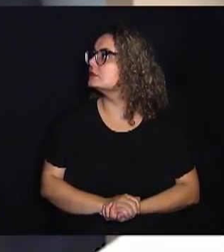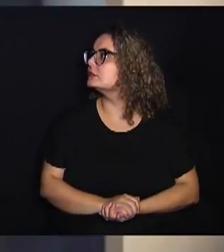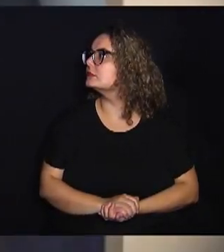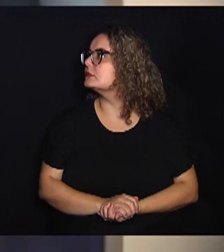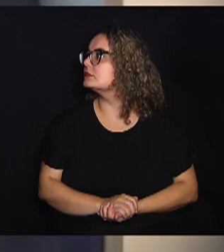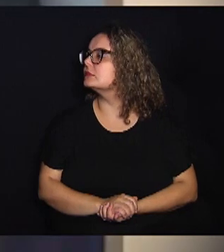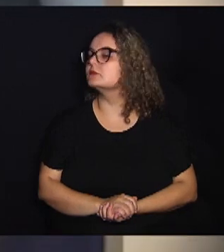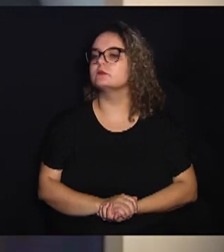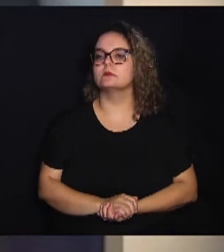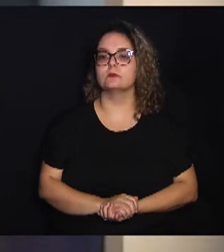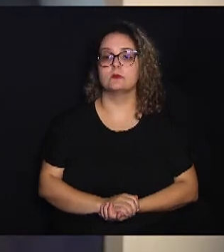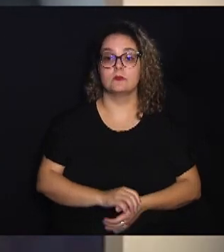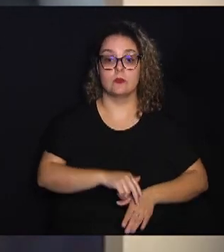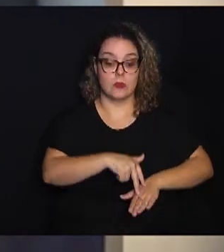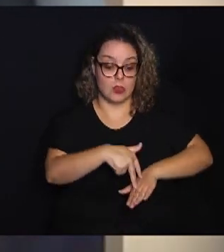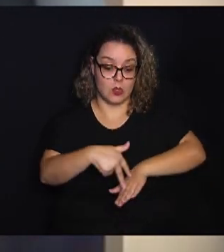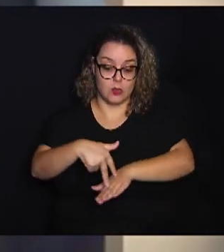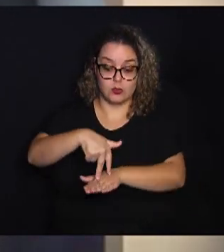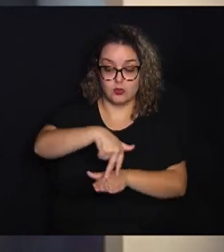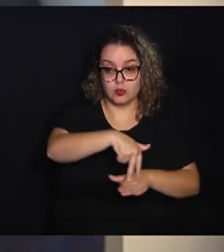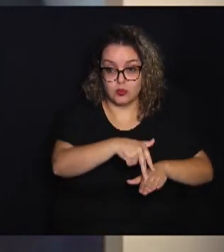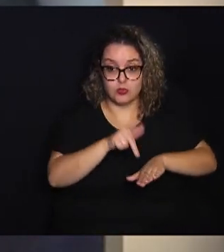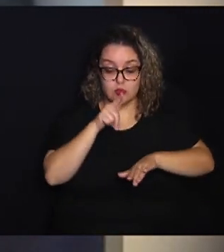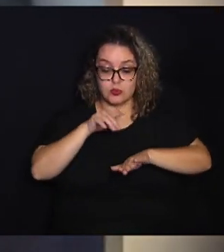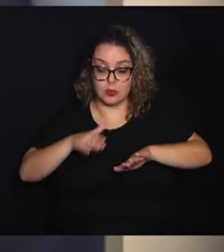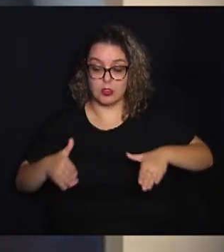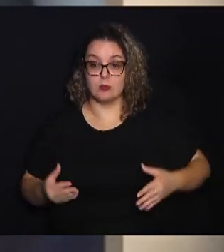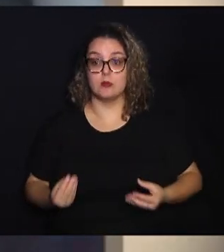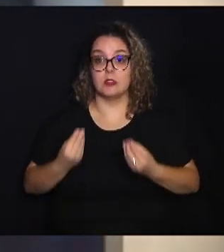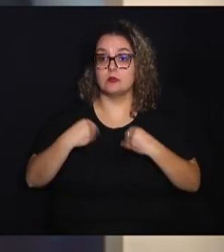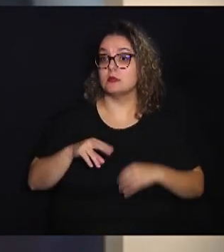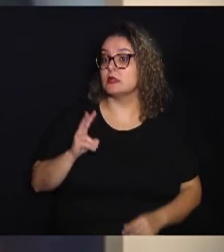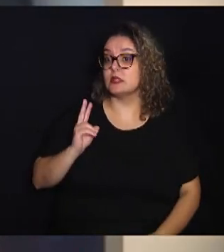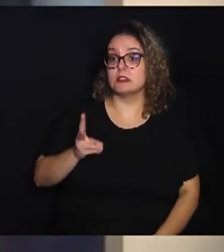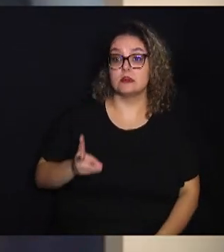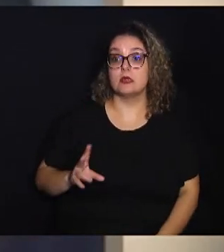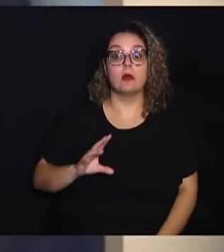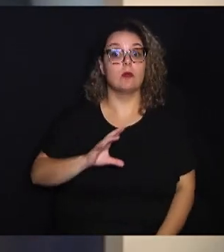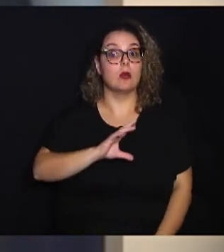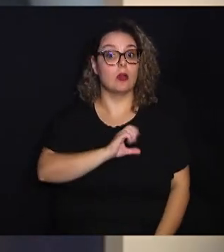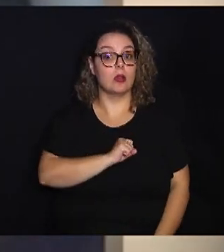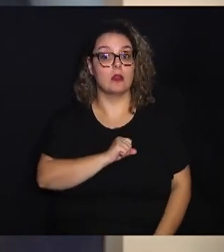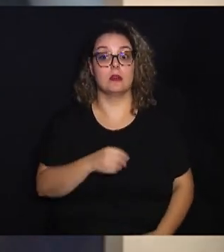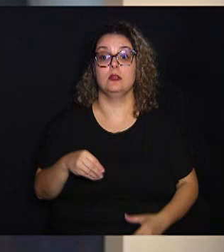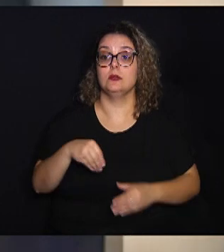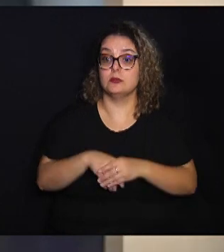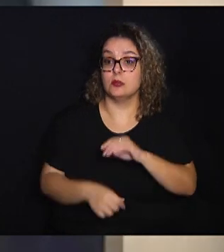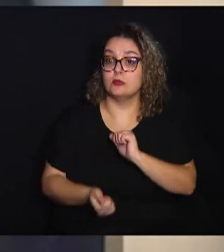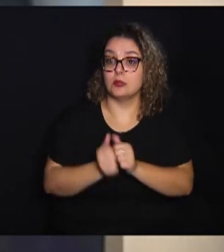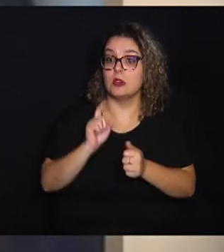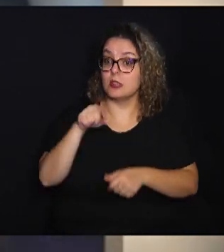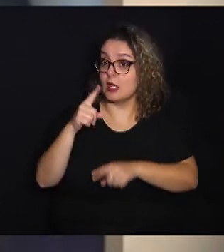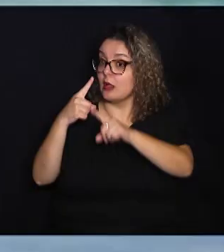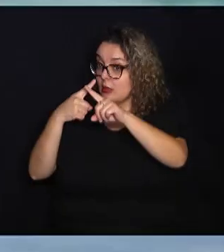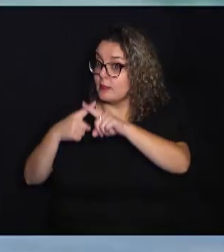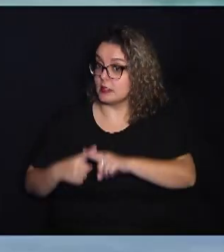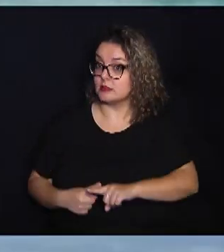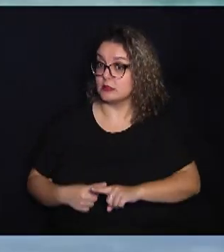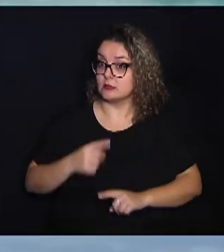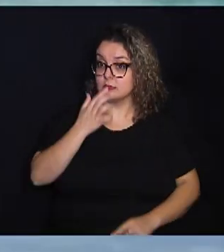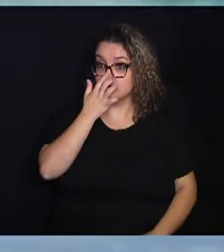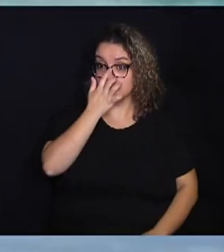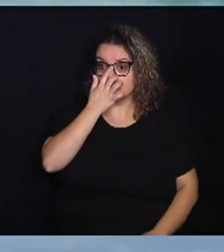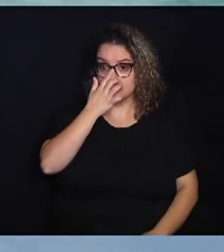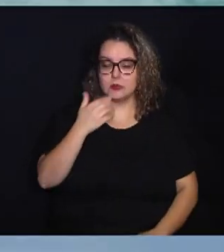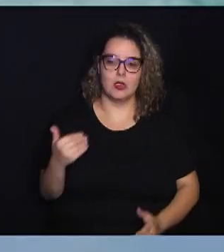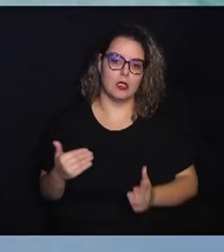O surf me proporcionou uma coisa que eu sempre gostei dentro do esporte, que é a competição.